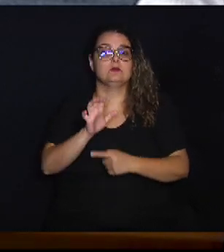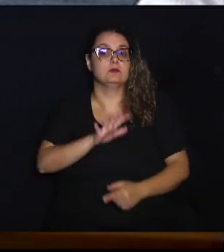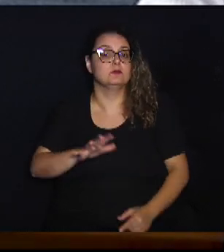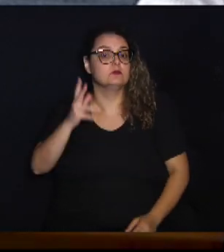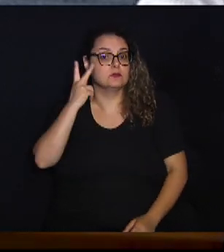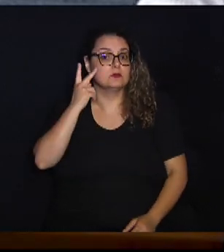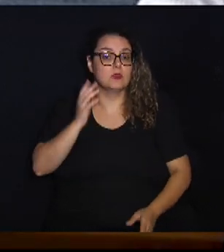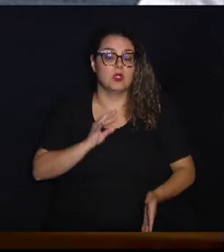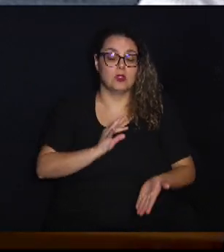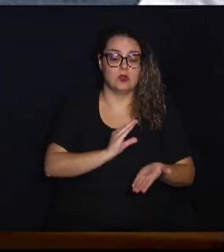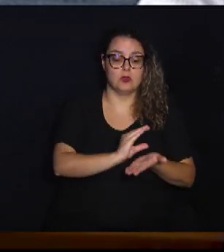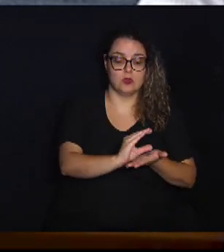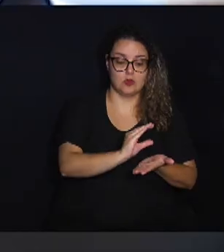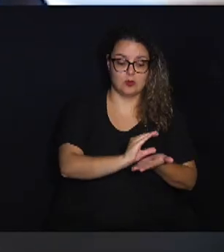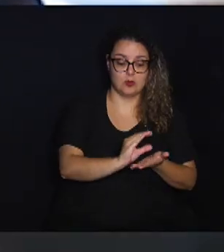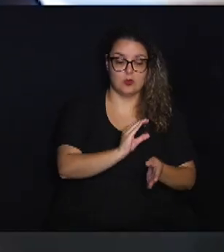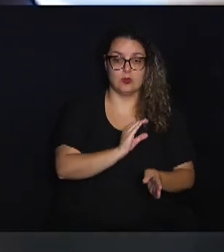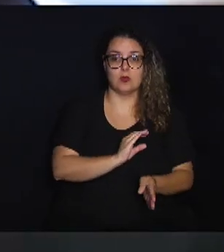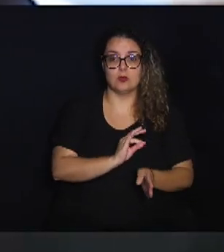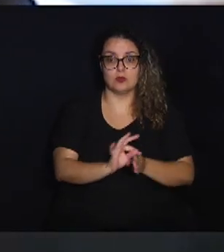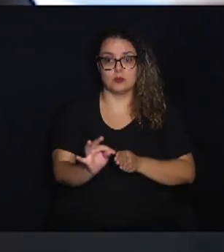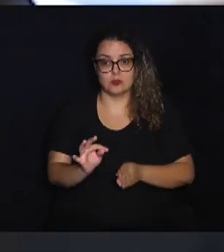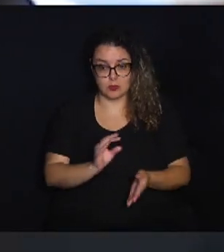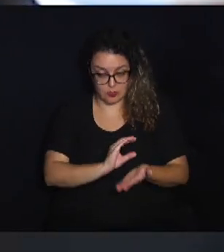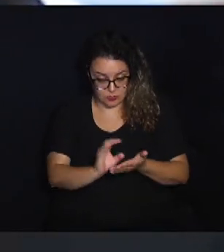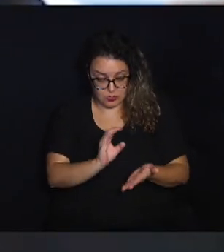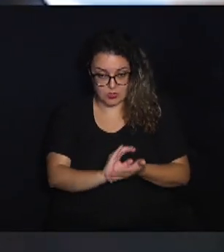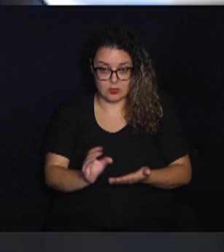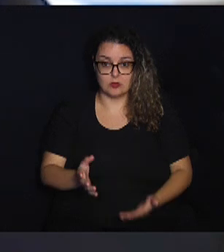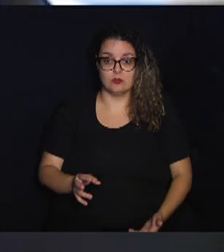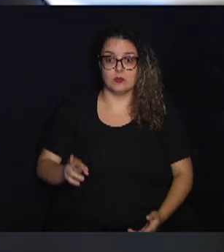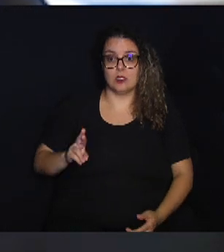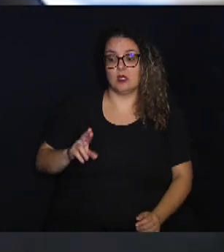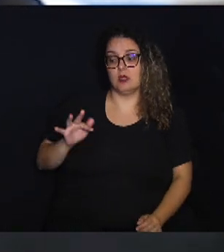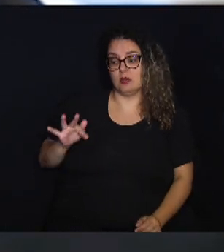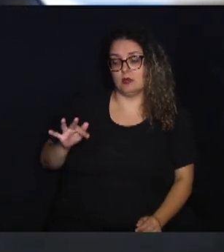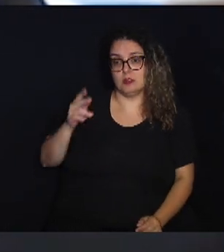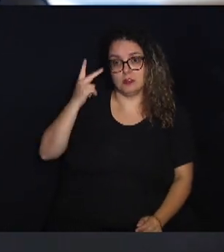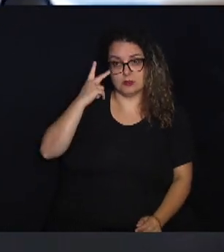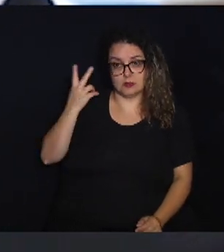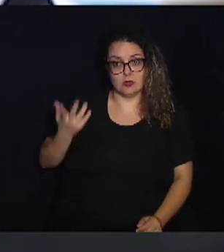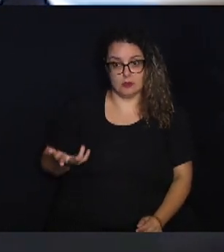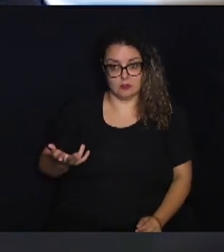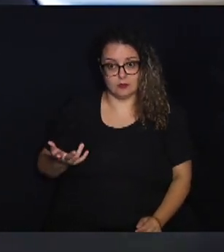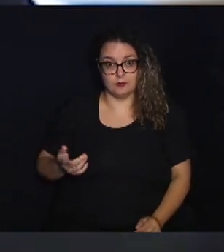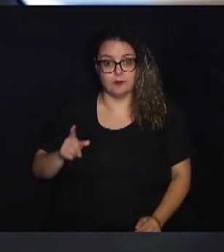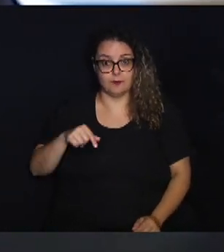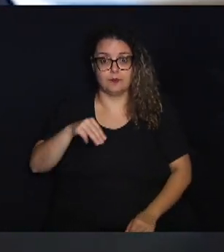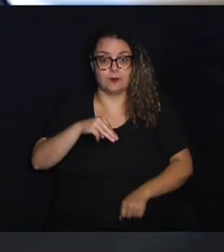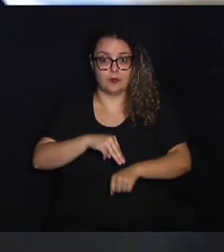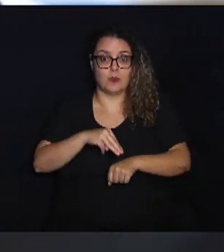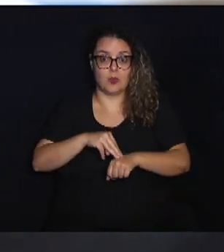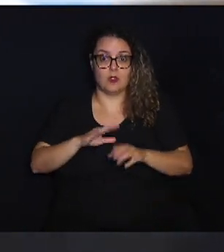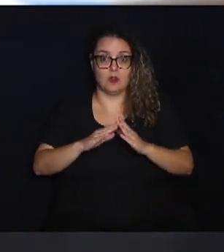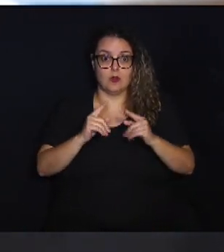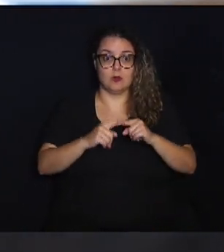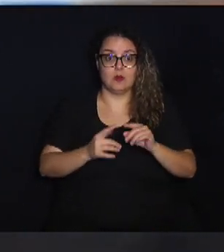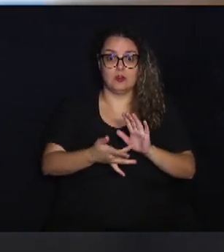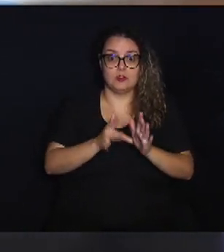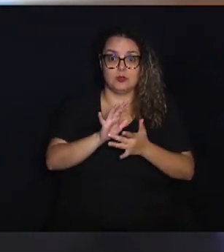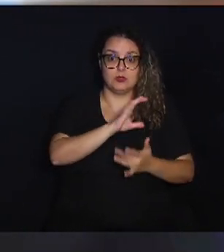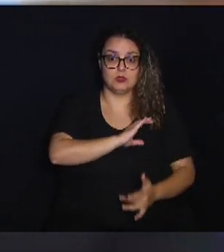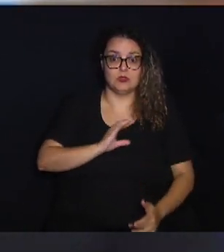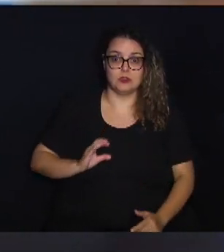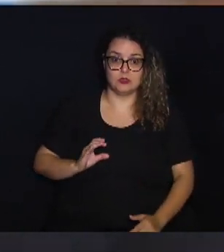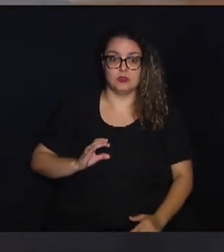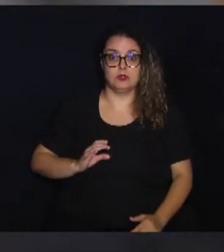conselheiro do Sindicato dos Auditores Fiscais da Receita Estadual de São Paulo. é membro da Igreja de Jesus Cristo dos